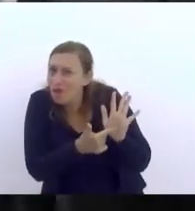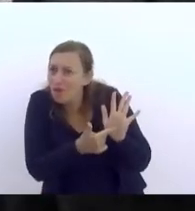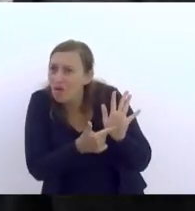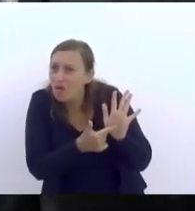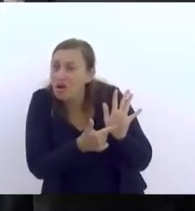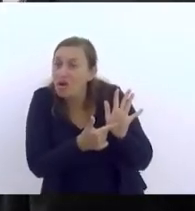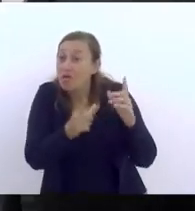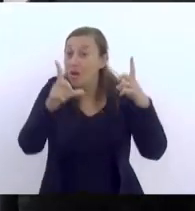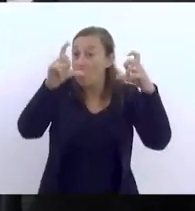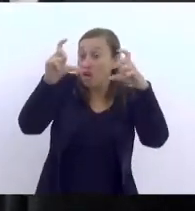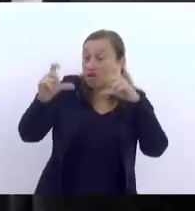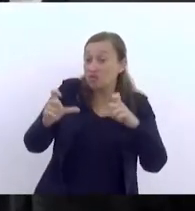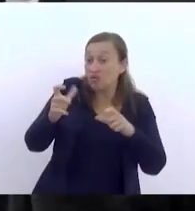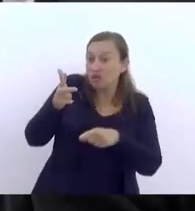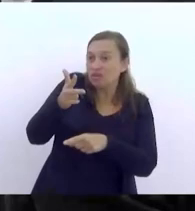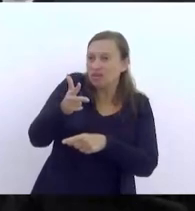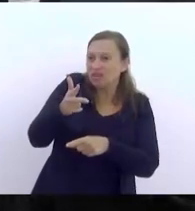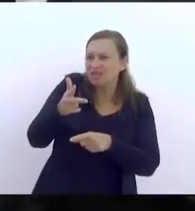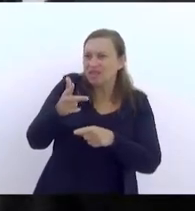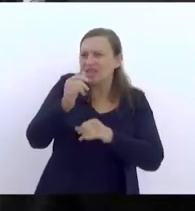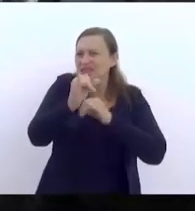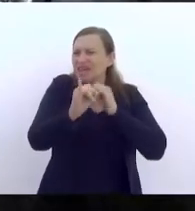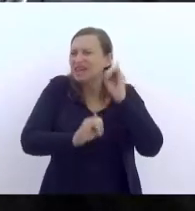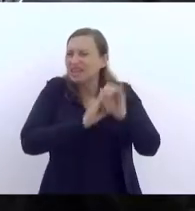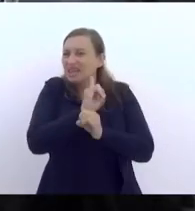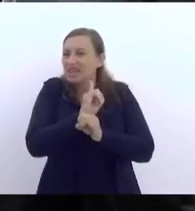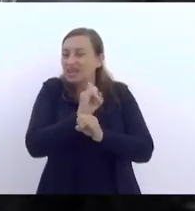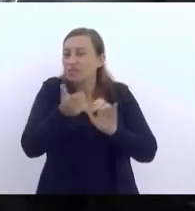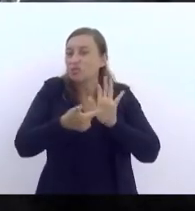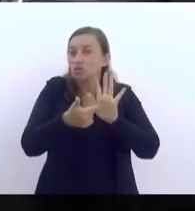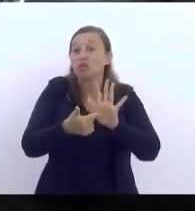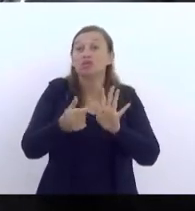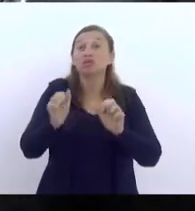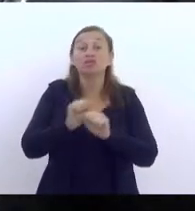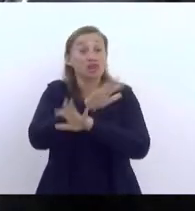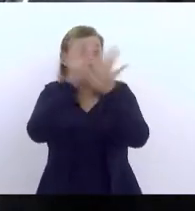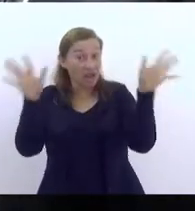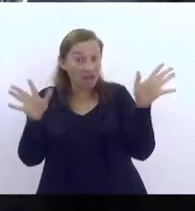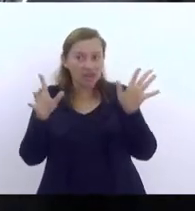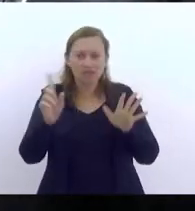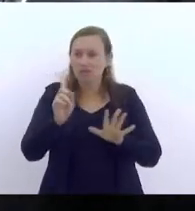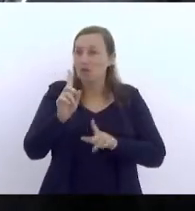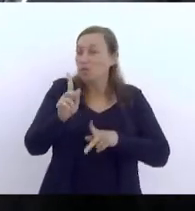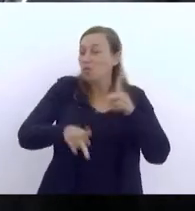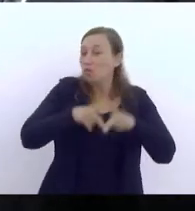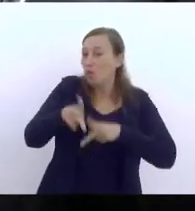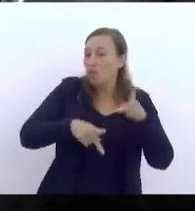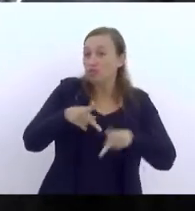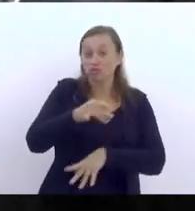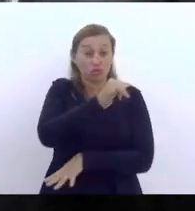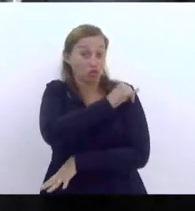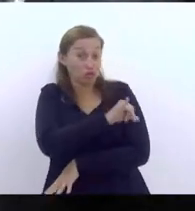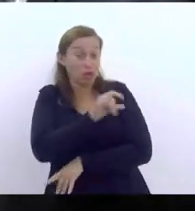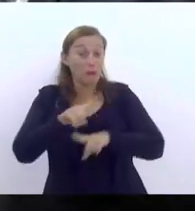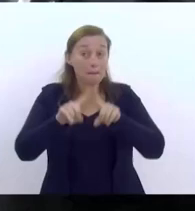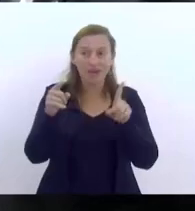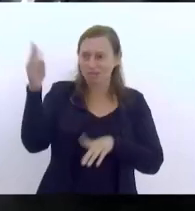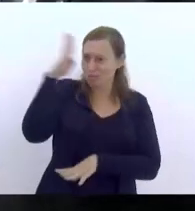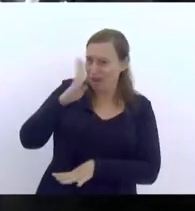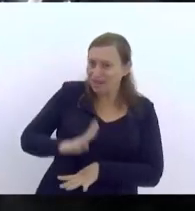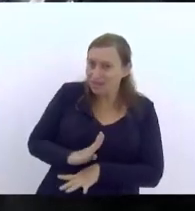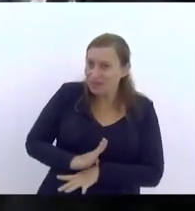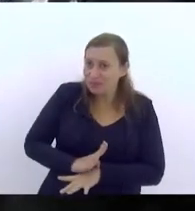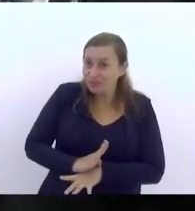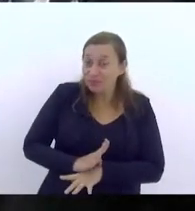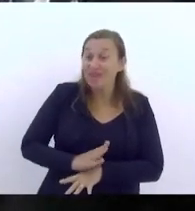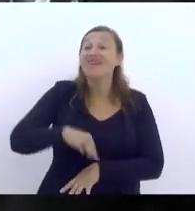umas fotos aí da internet e colocou. Então, que fique claro, não só para o povo do Rio de Janeiro, mas para o povo brasileiro,